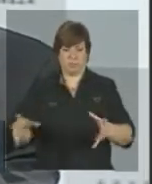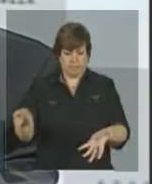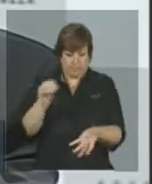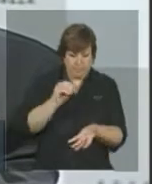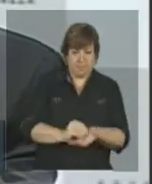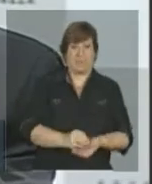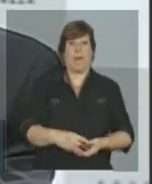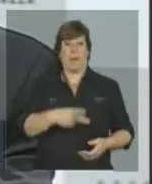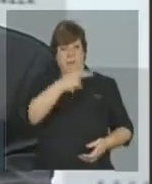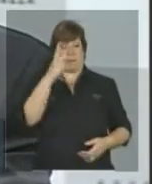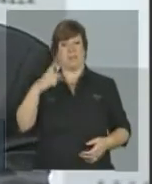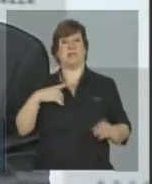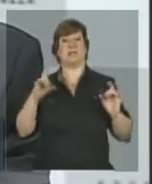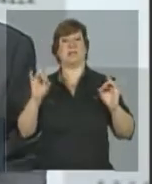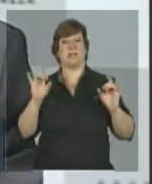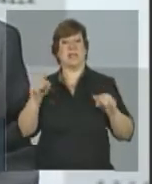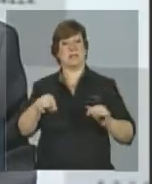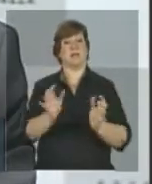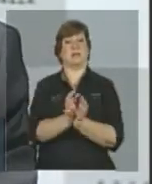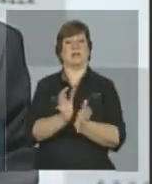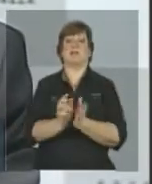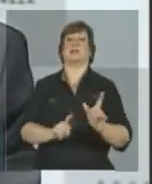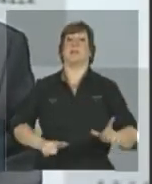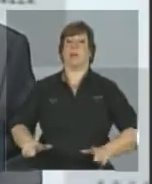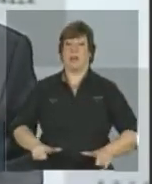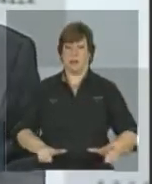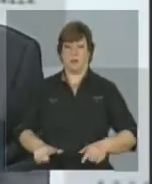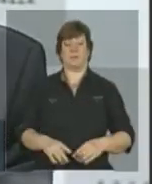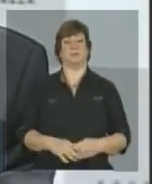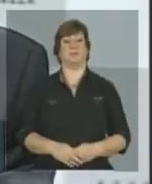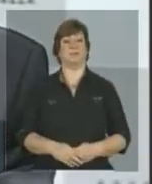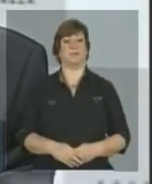queiram se especializar especificamente nesse ramo de trabalho, né?